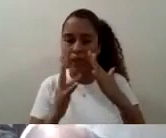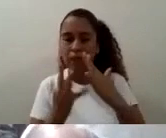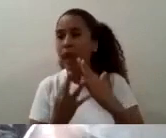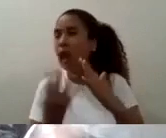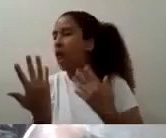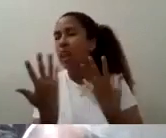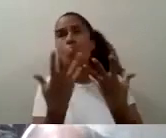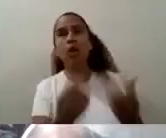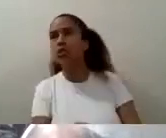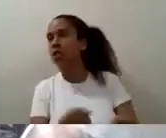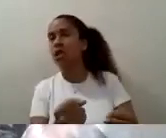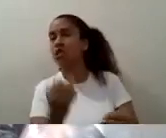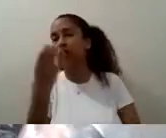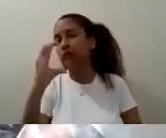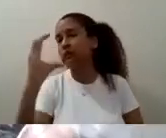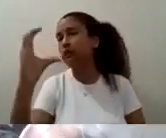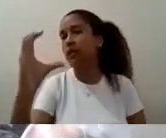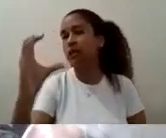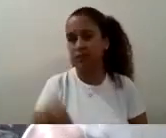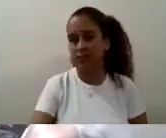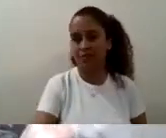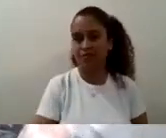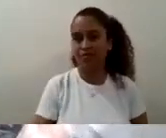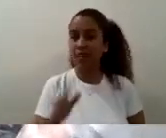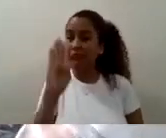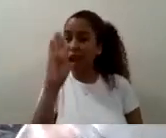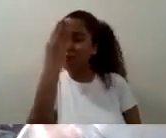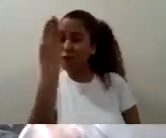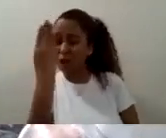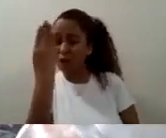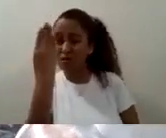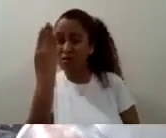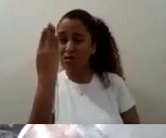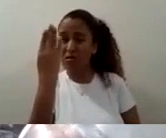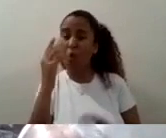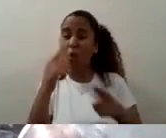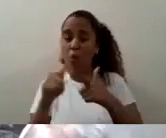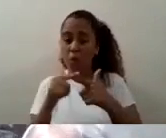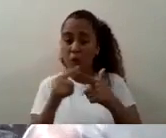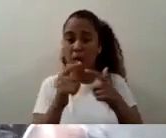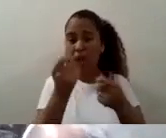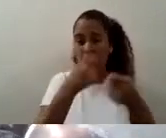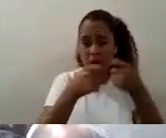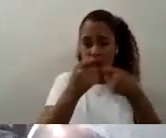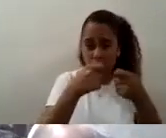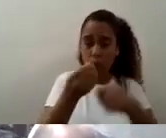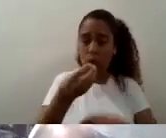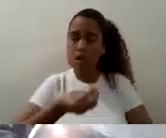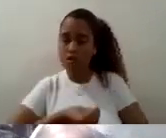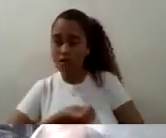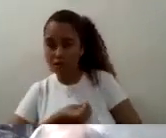a falsa oposição entre economia e vida e os discursos